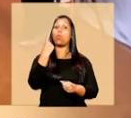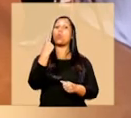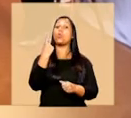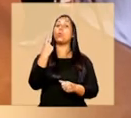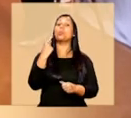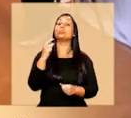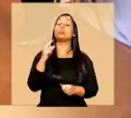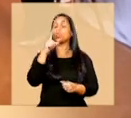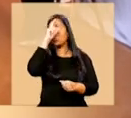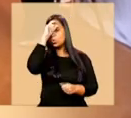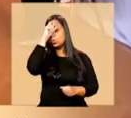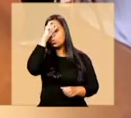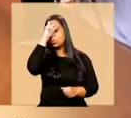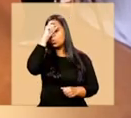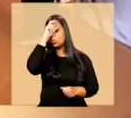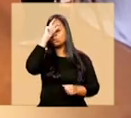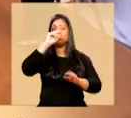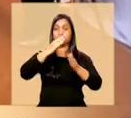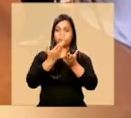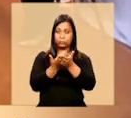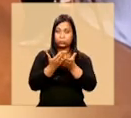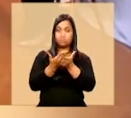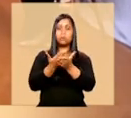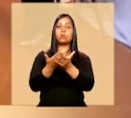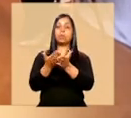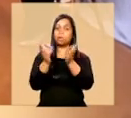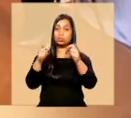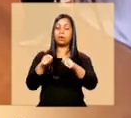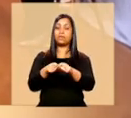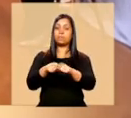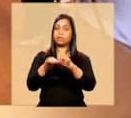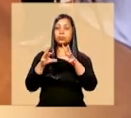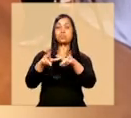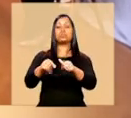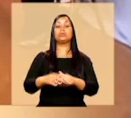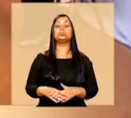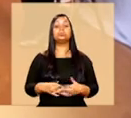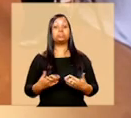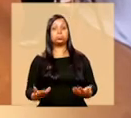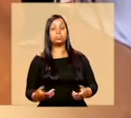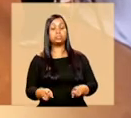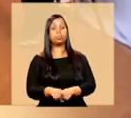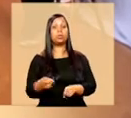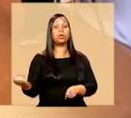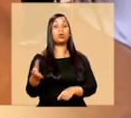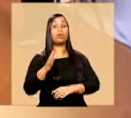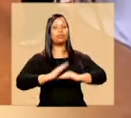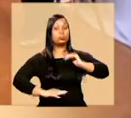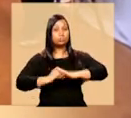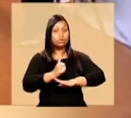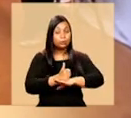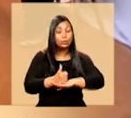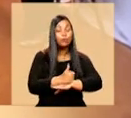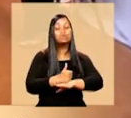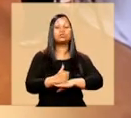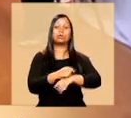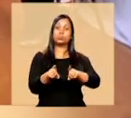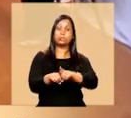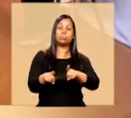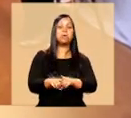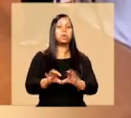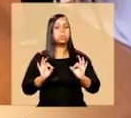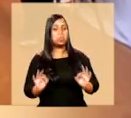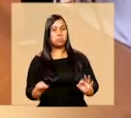órgãos e todos os tecidos. Então isso faz com que a gente realmente se destaque, né? E gera a formação de novos profissionais na área, né, doutor?